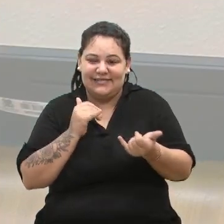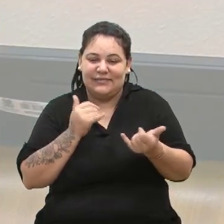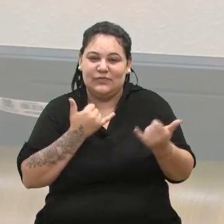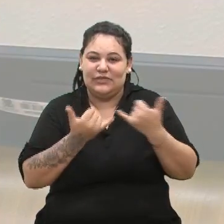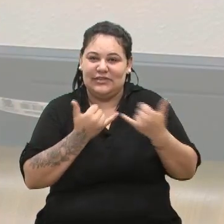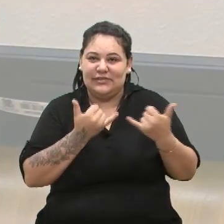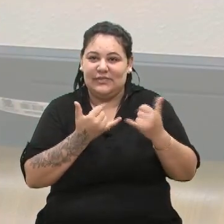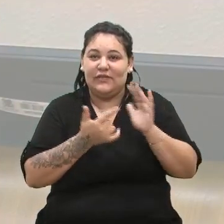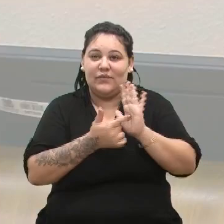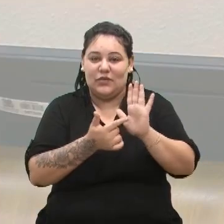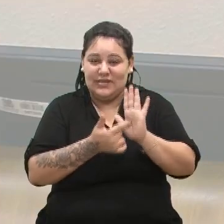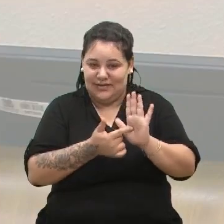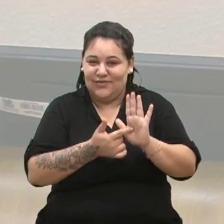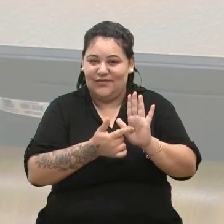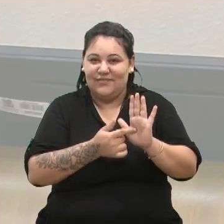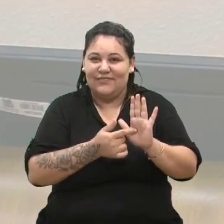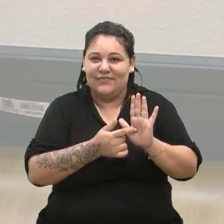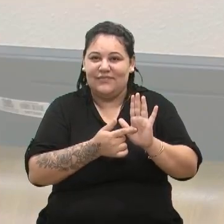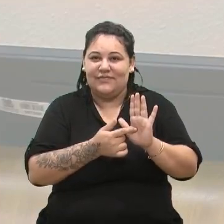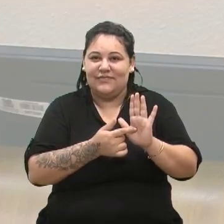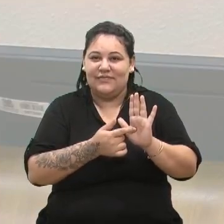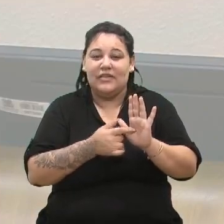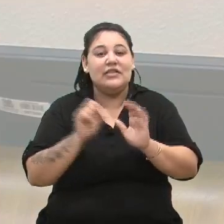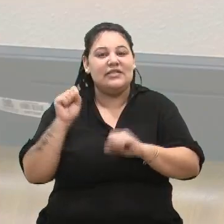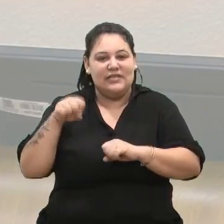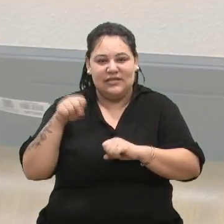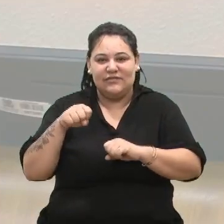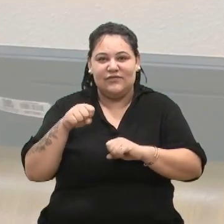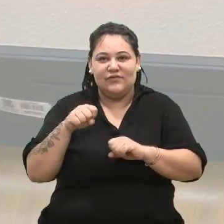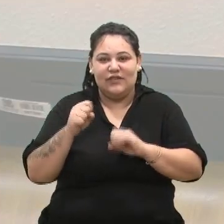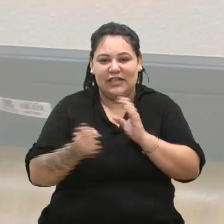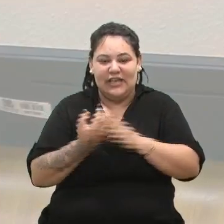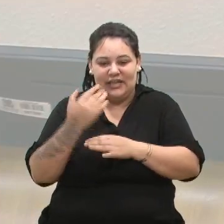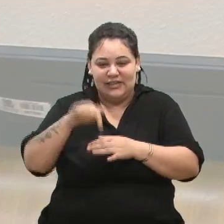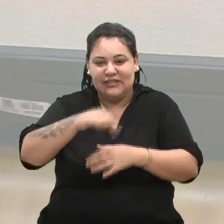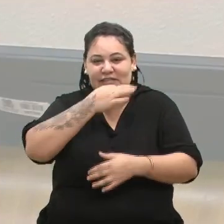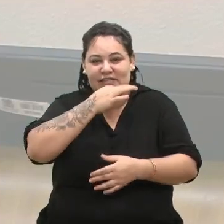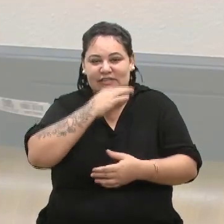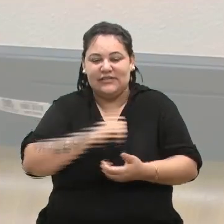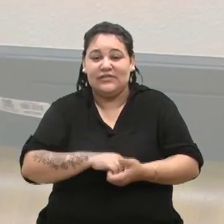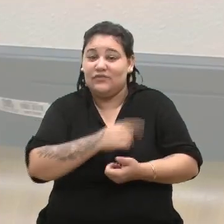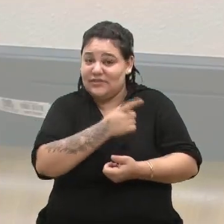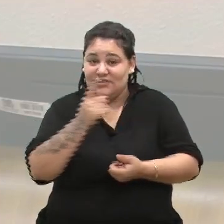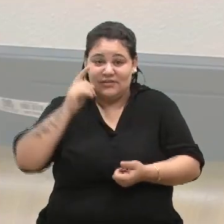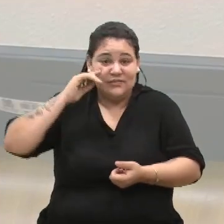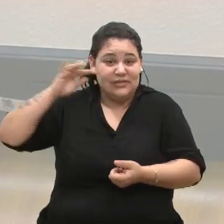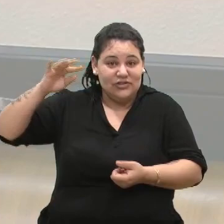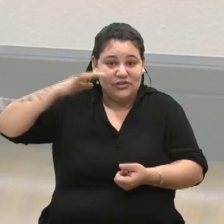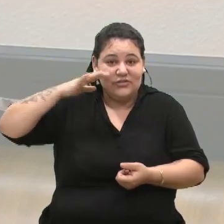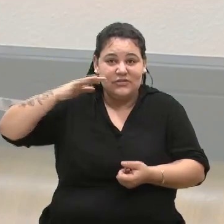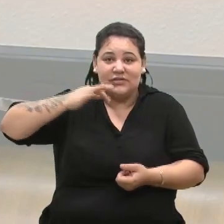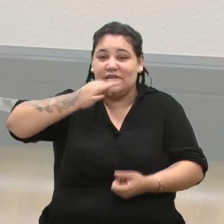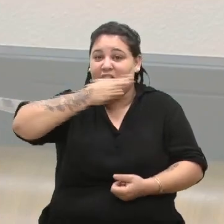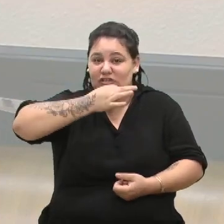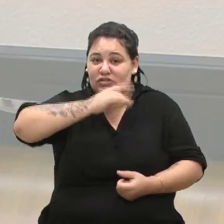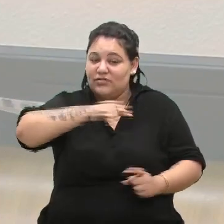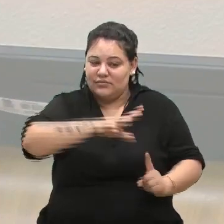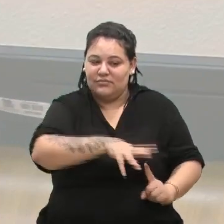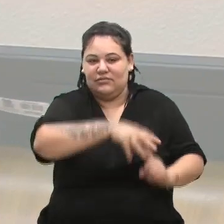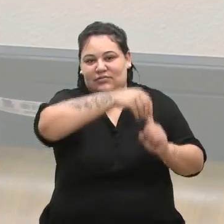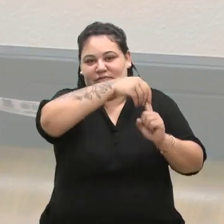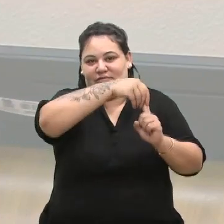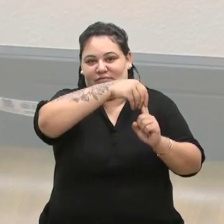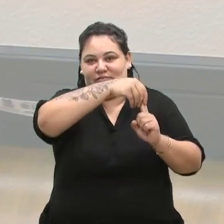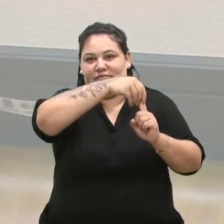sendo apresentada e foi sim fabricada aqui em Caxias do Sul. Então vocês imaginam que Caxias do Sul é referência, já está